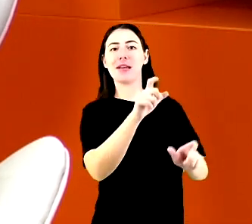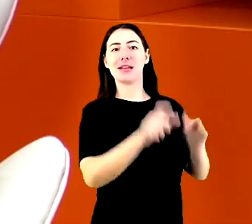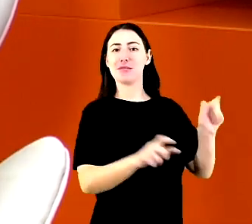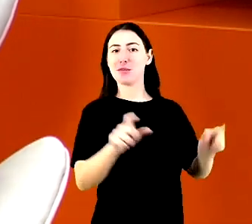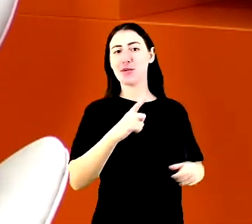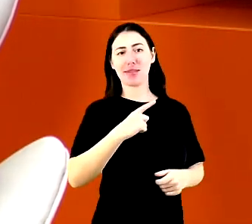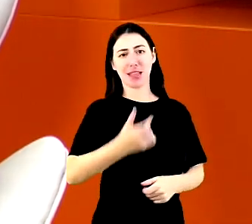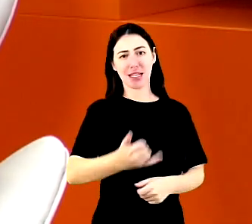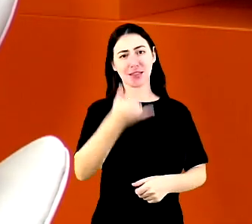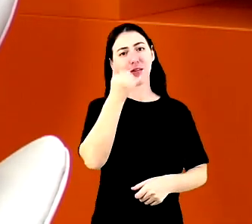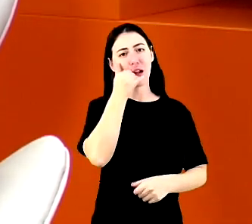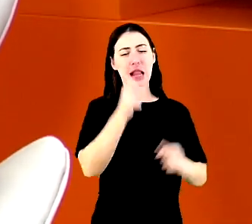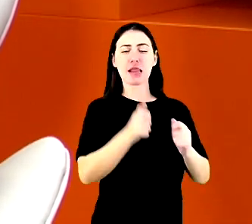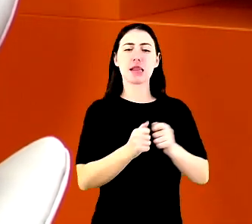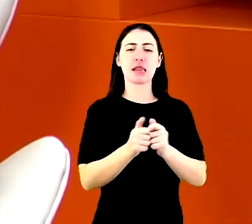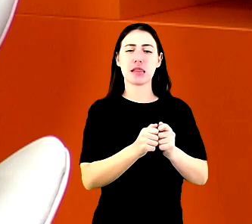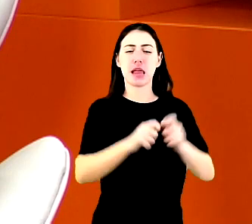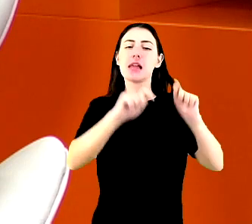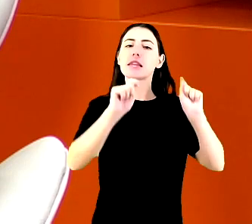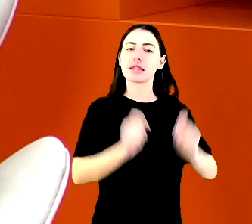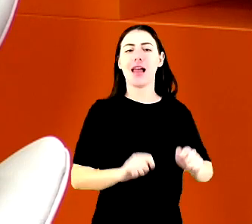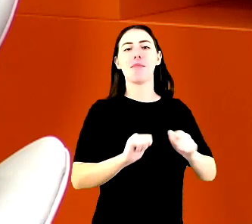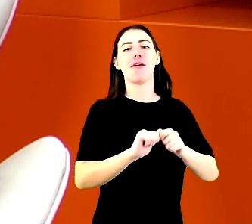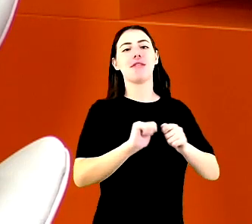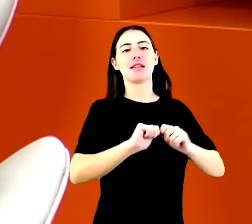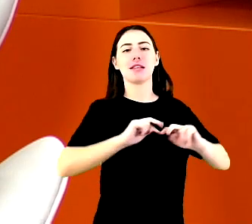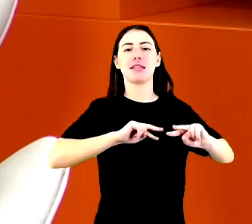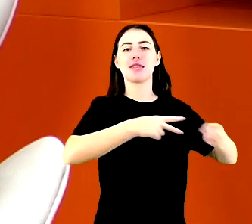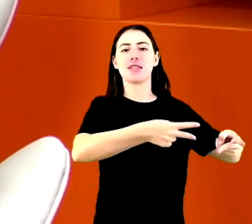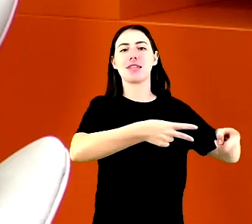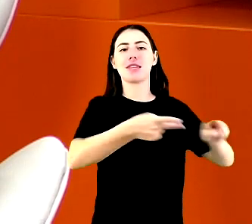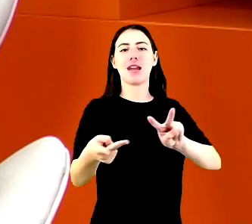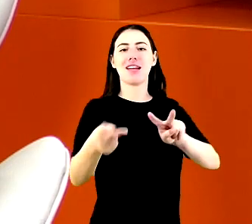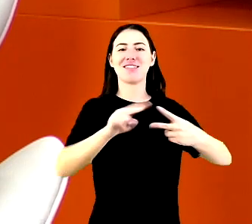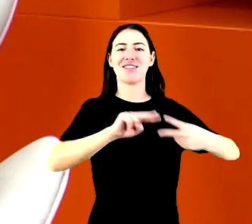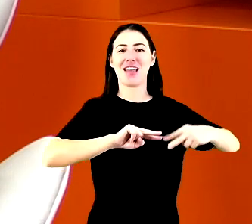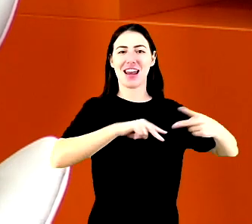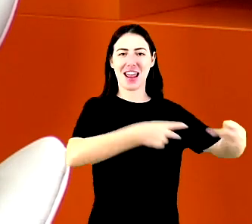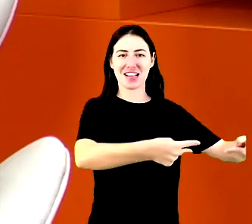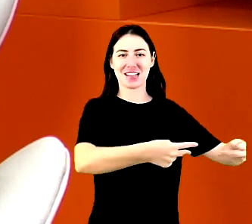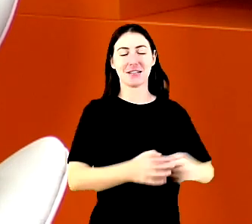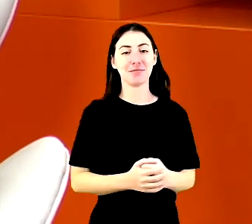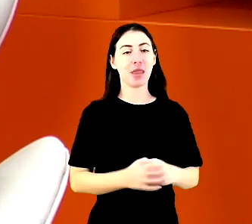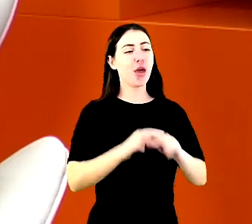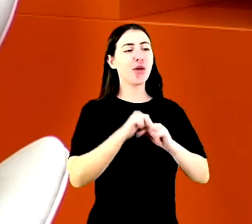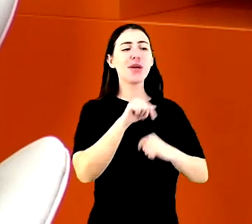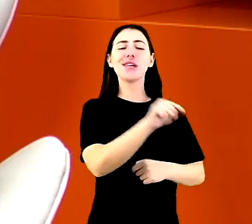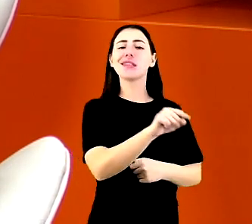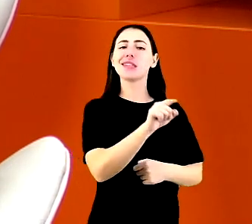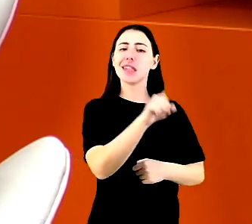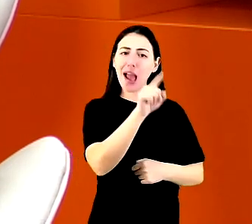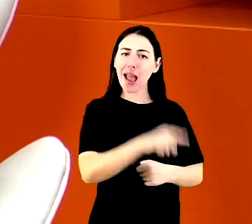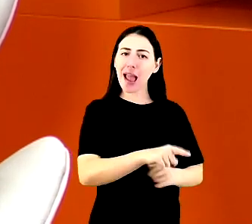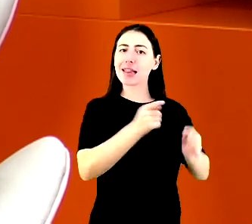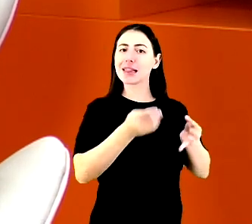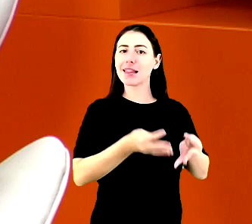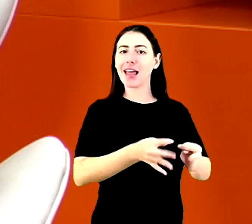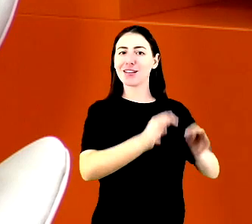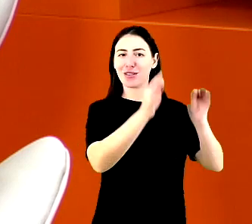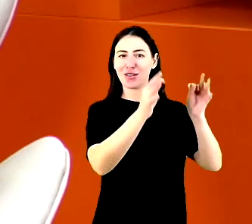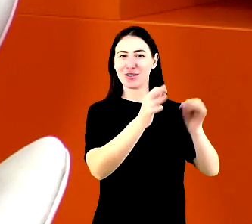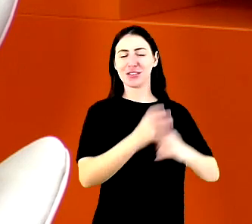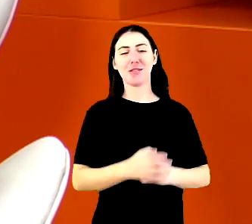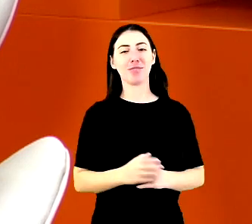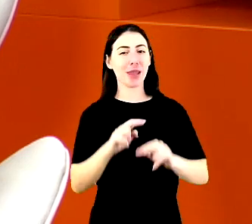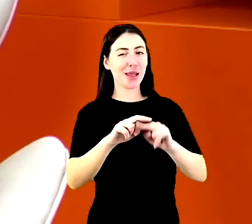Então, acho que isso já aproxima o brasileiro da tecnologia. E trazer isso com a proximidade que o brasileiro